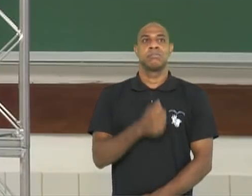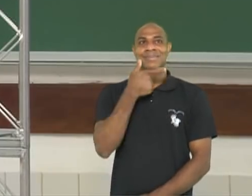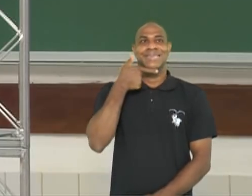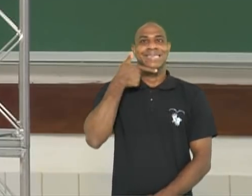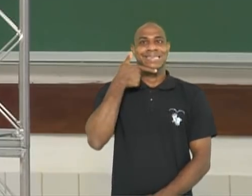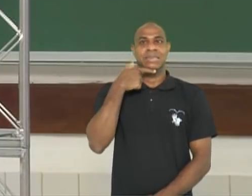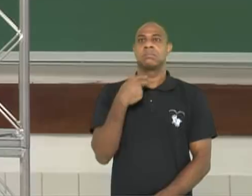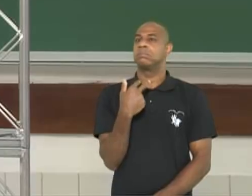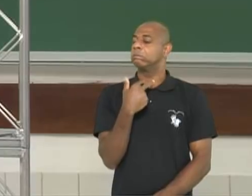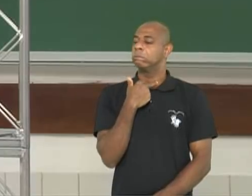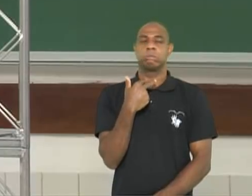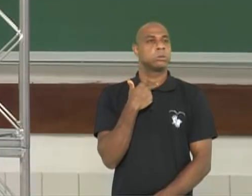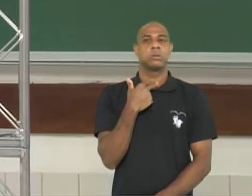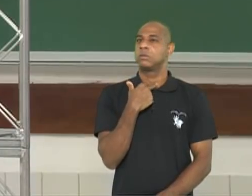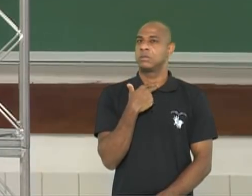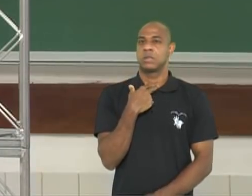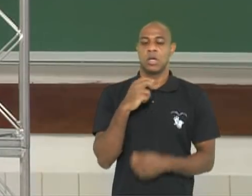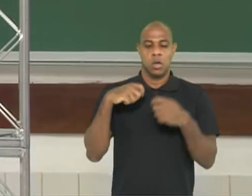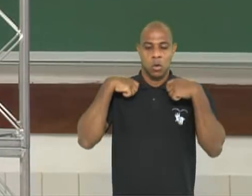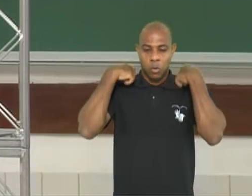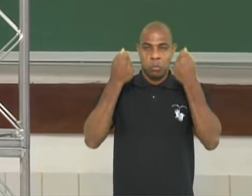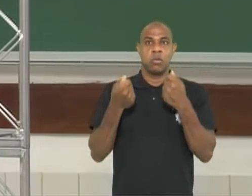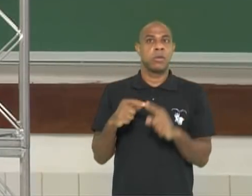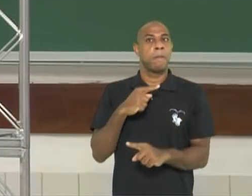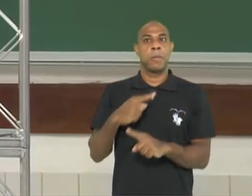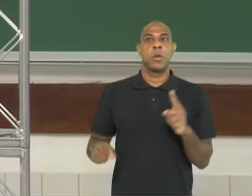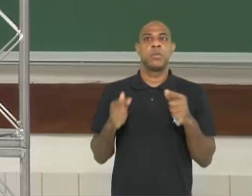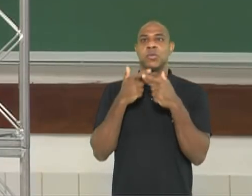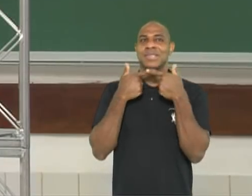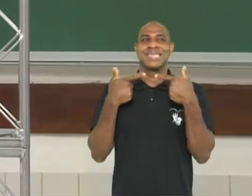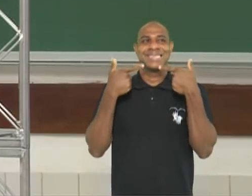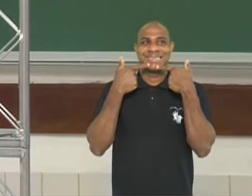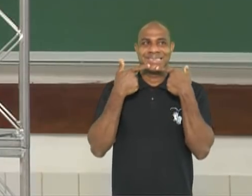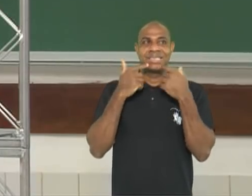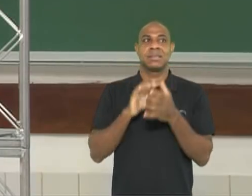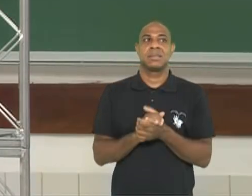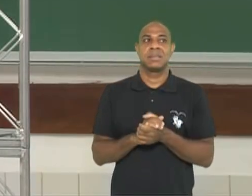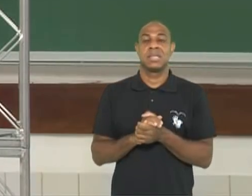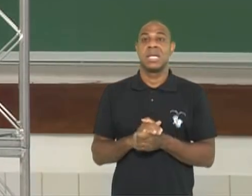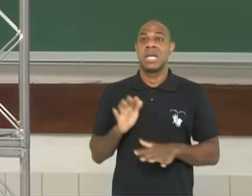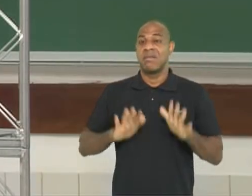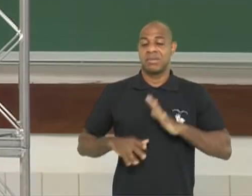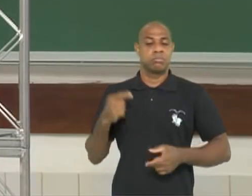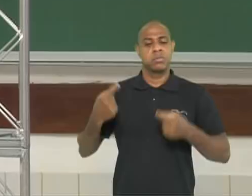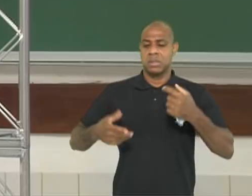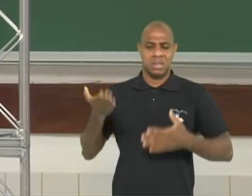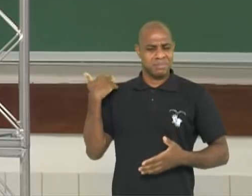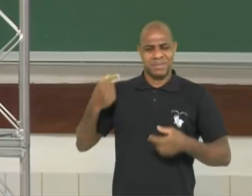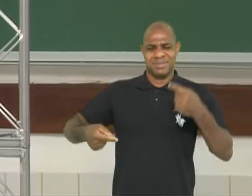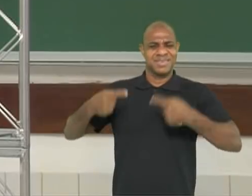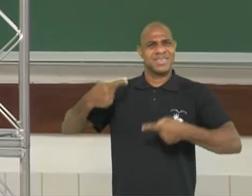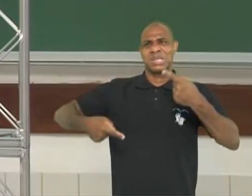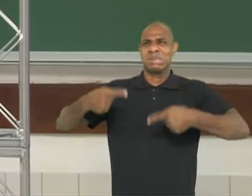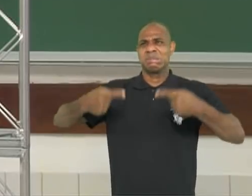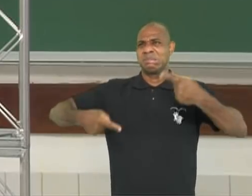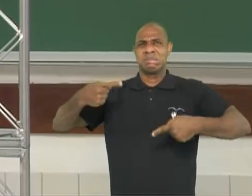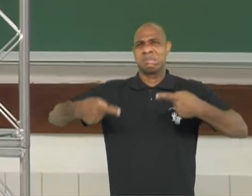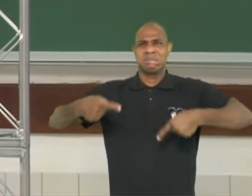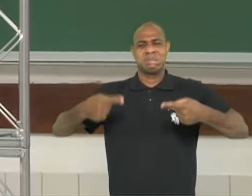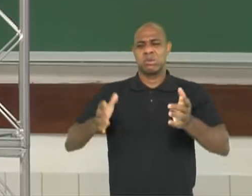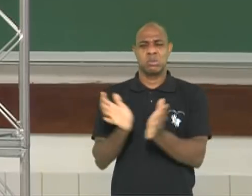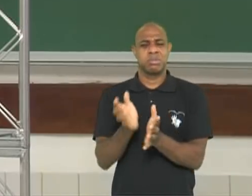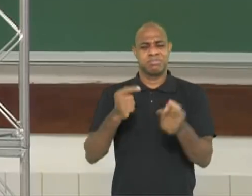franciscanos não tinham essa linha de pensamento e entravam, inclusive, em algumas discussões com os dominicanos, com os